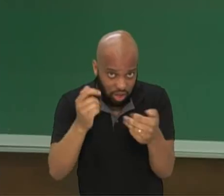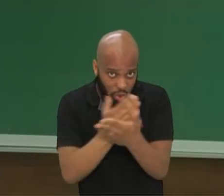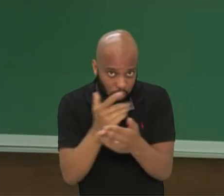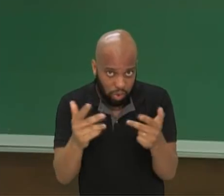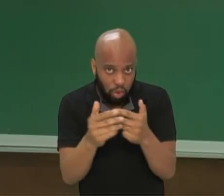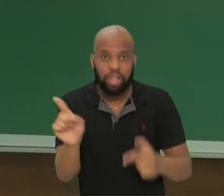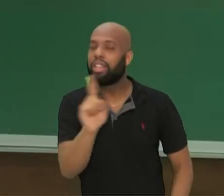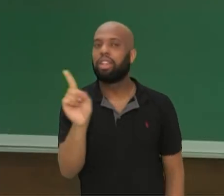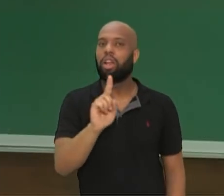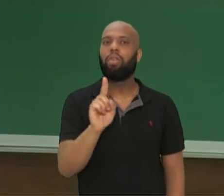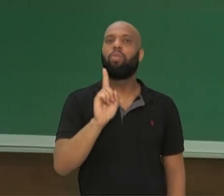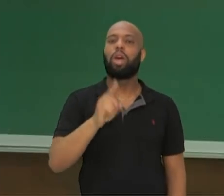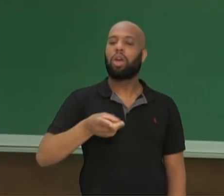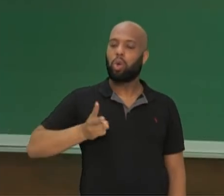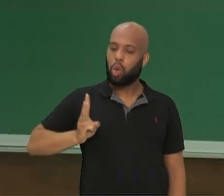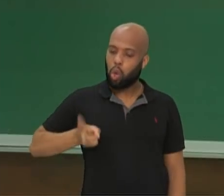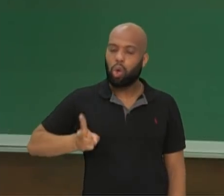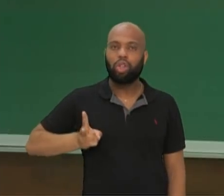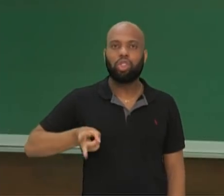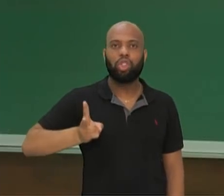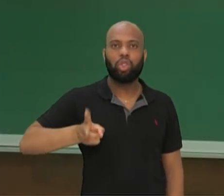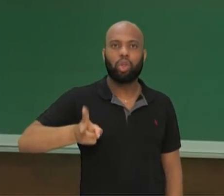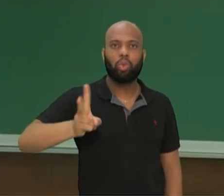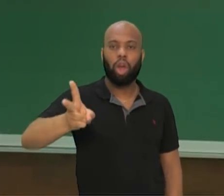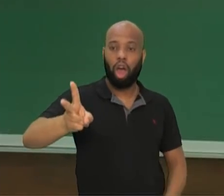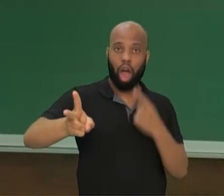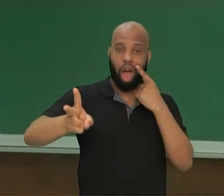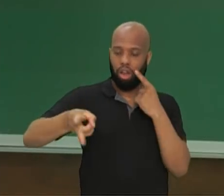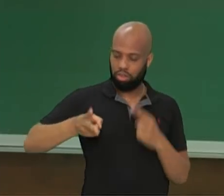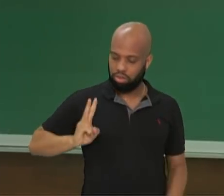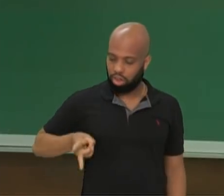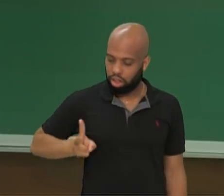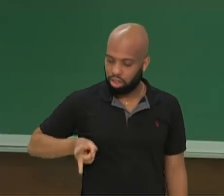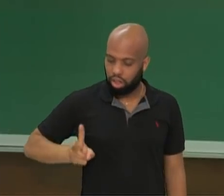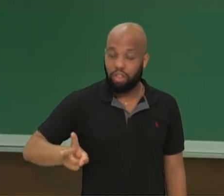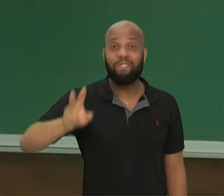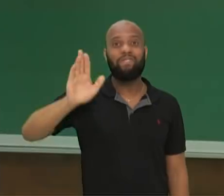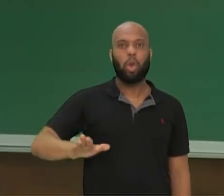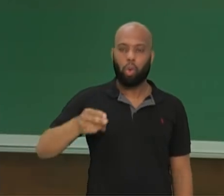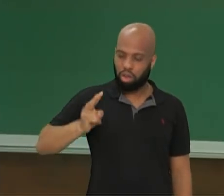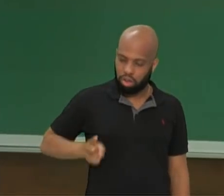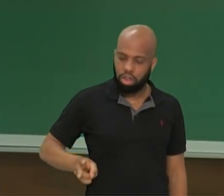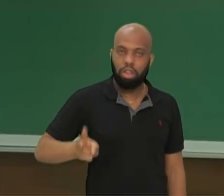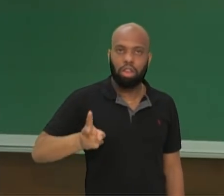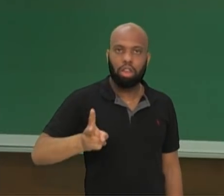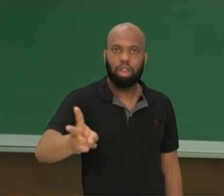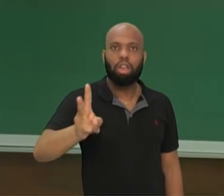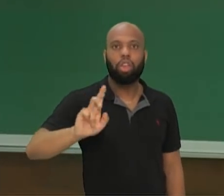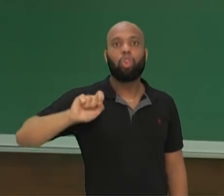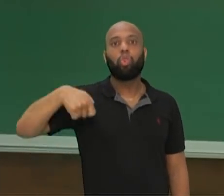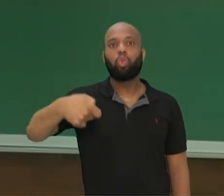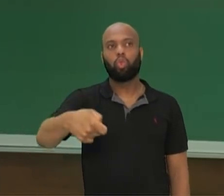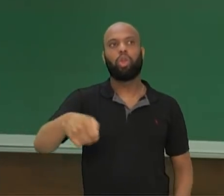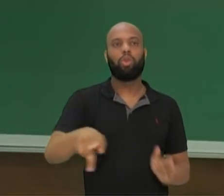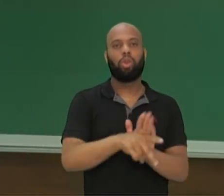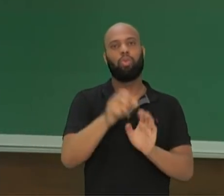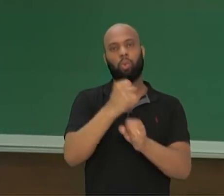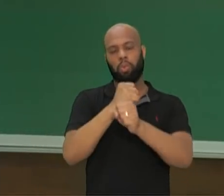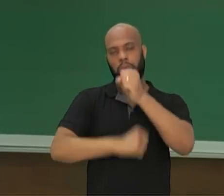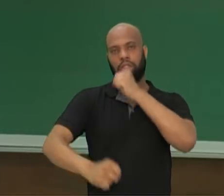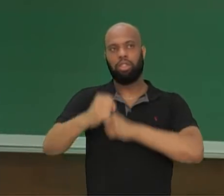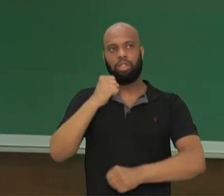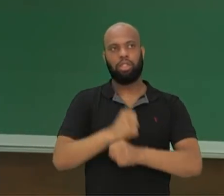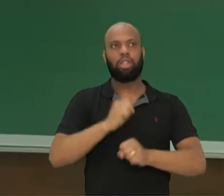de permanecer, né? De estar ali, quer dizer, ficou estável em relação ao ano